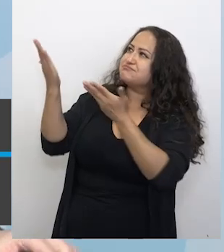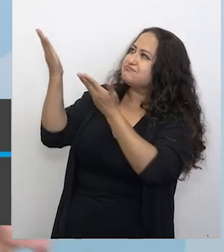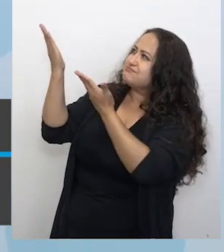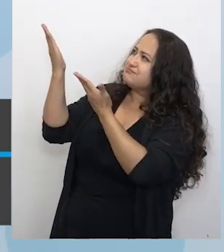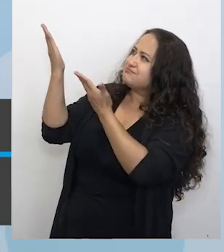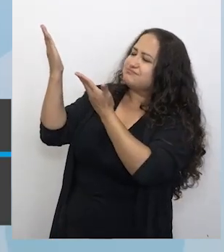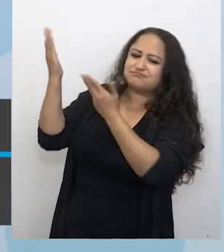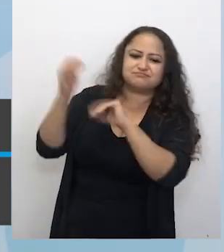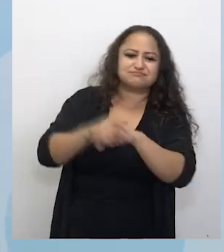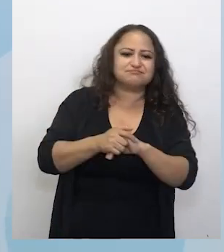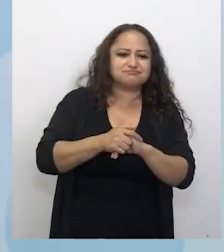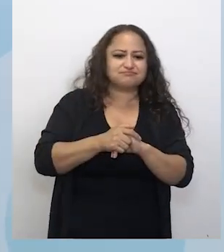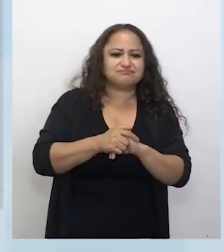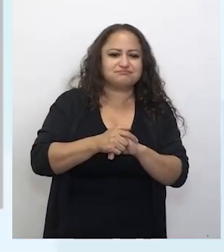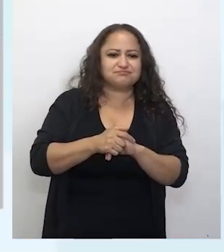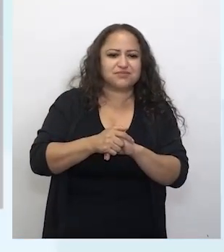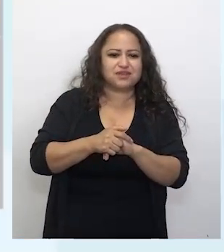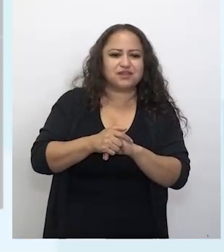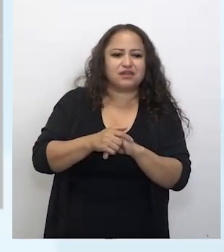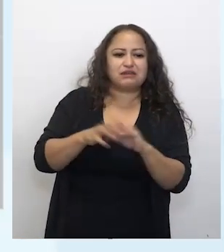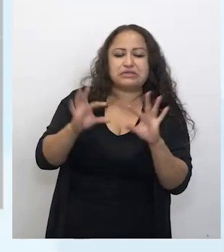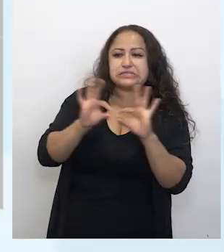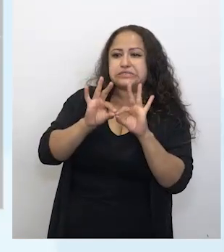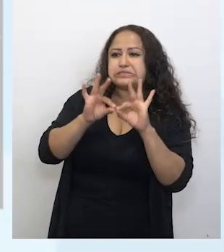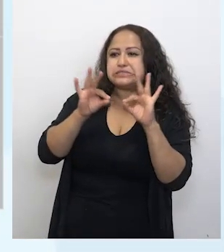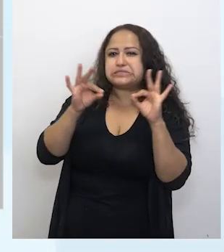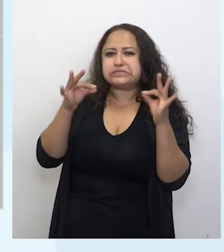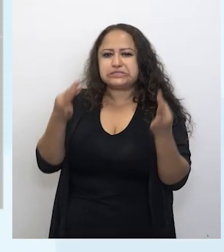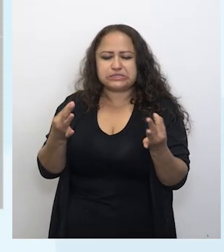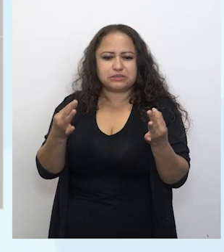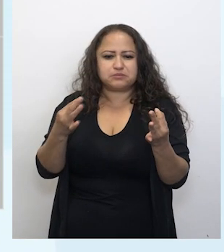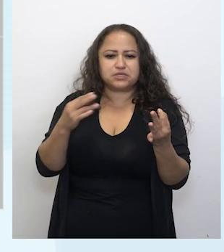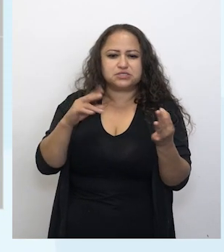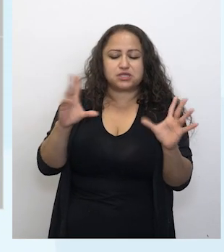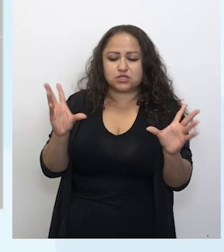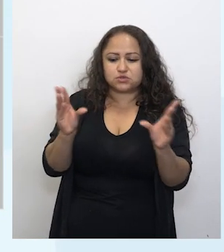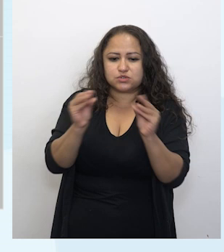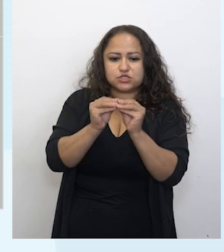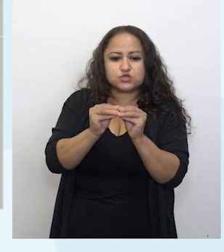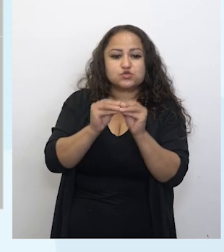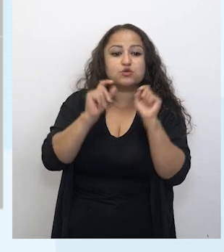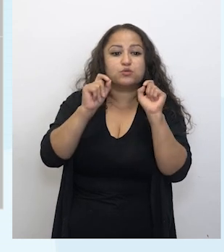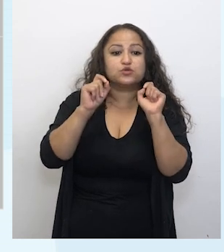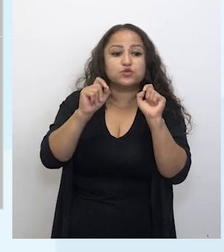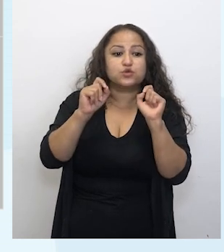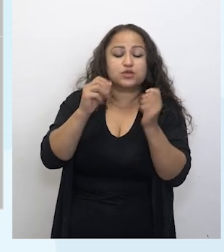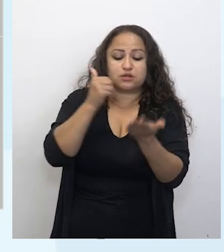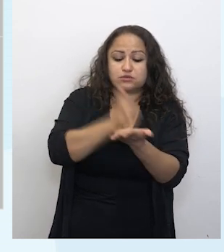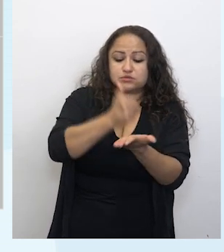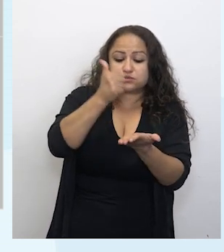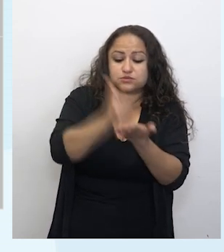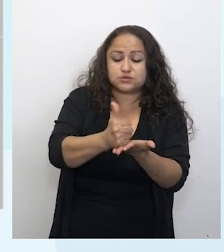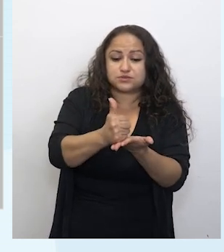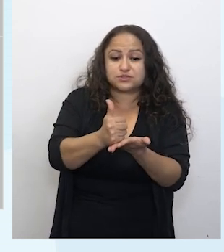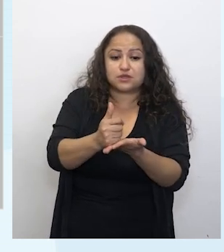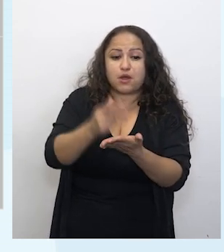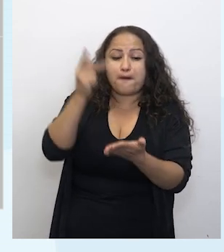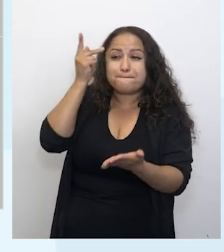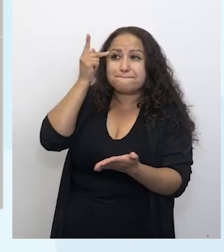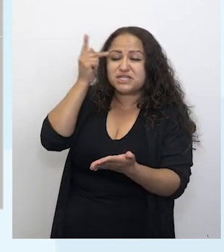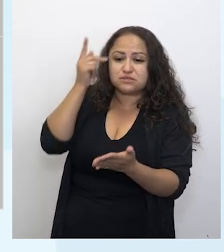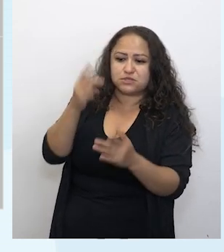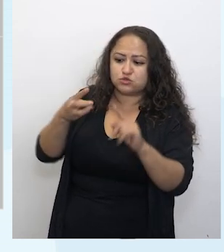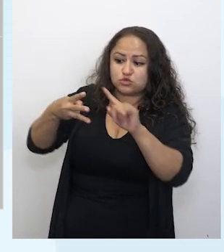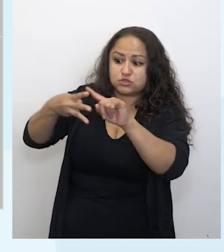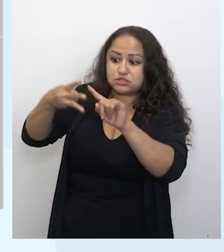quadrinho, um quadro síntese dos contratualistas. Porque como é bastante coisa, né? Foi o pensamento de